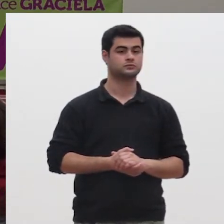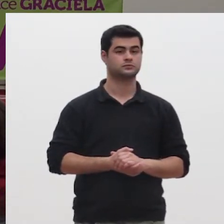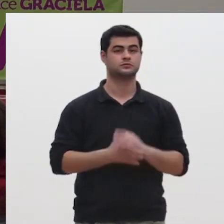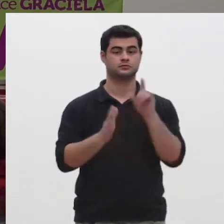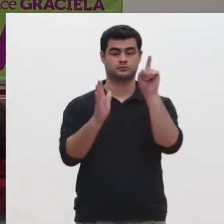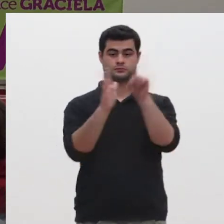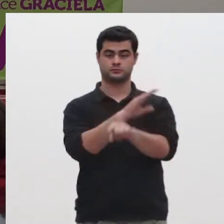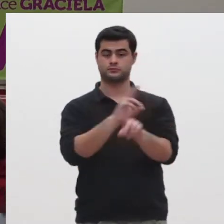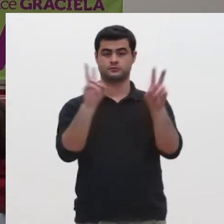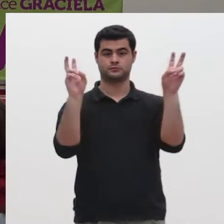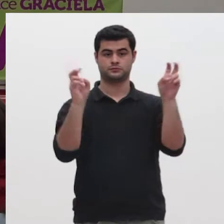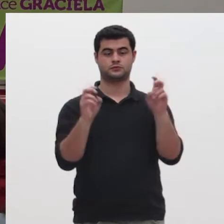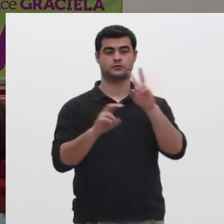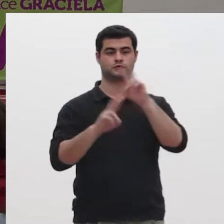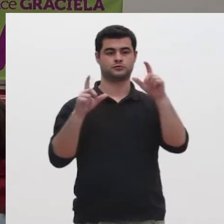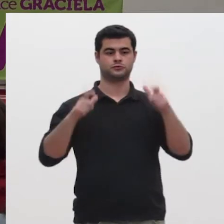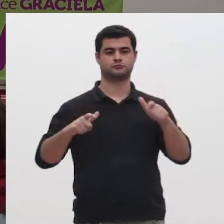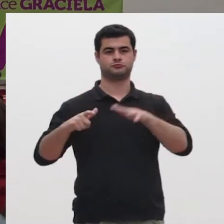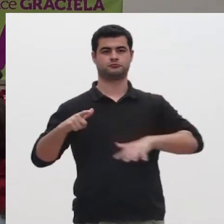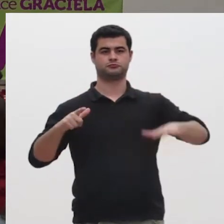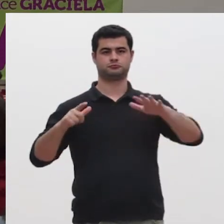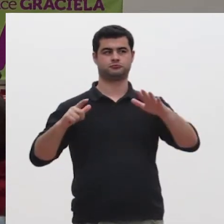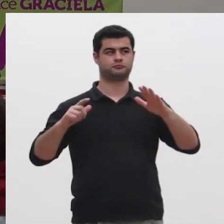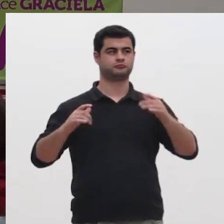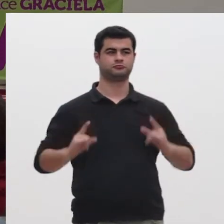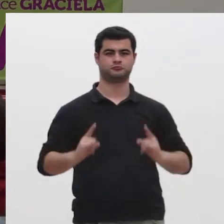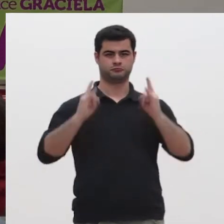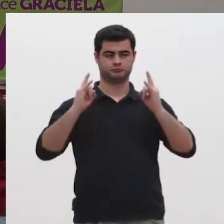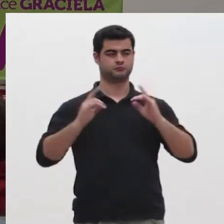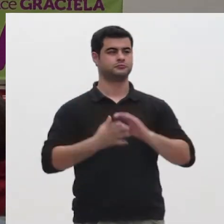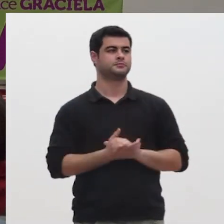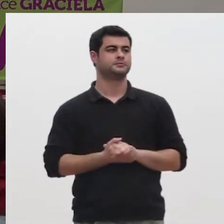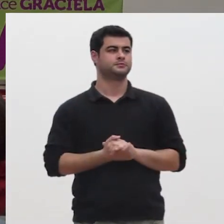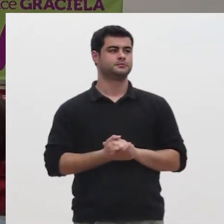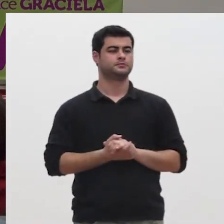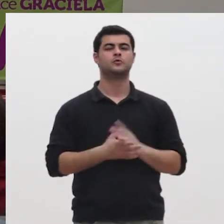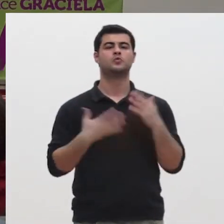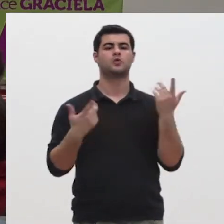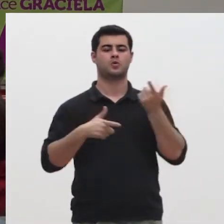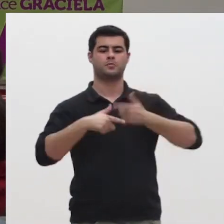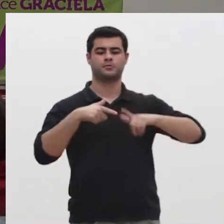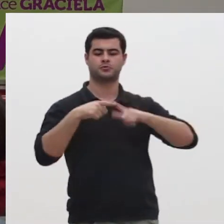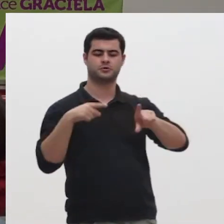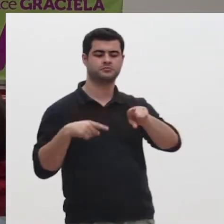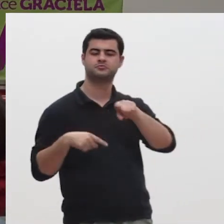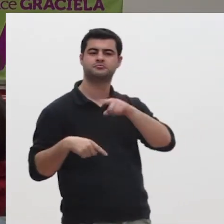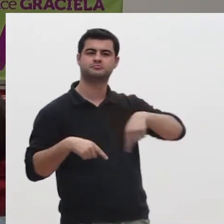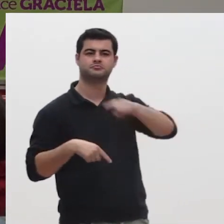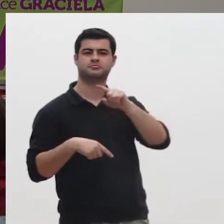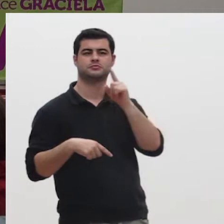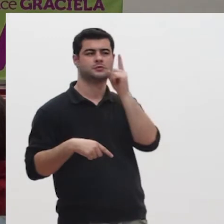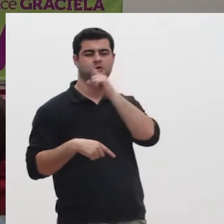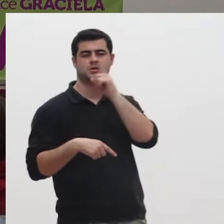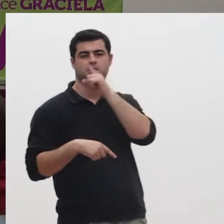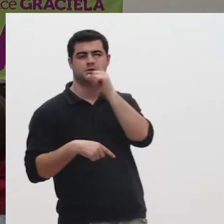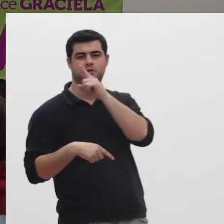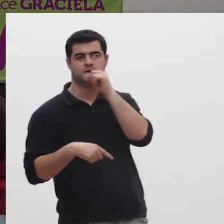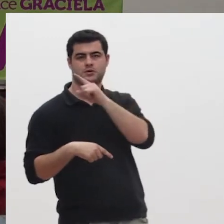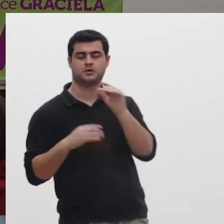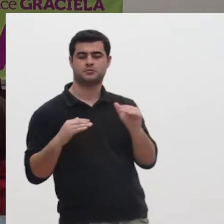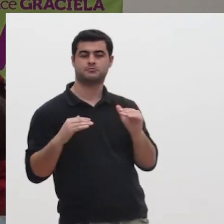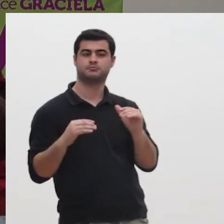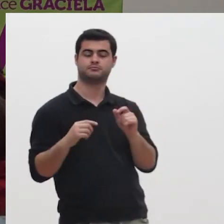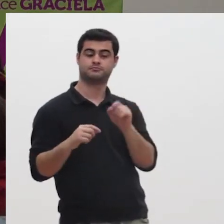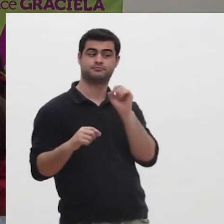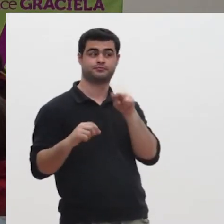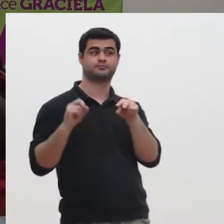A pergunta é sobre infraestrutura. Quais são as insuficiências e os problemas infraestruturais mais candentes